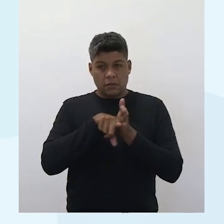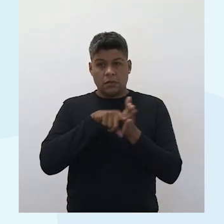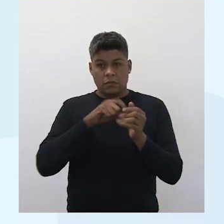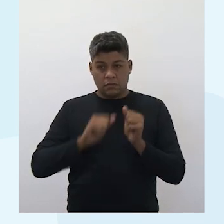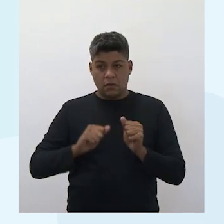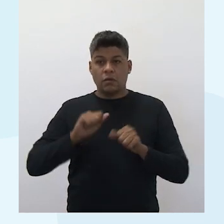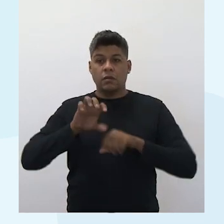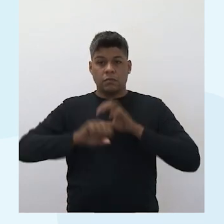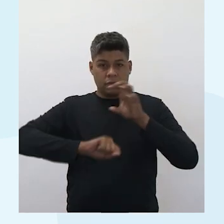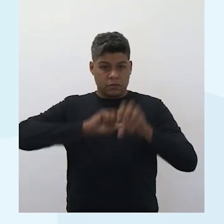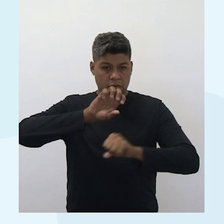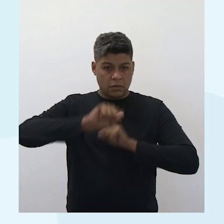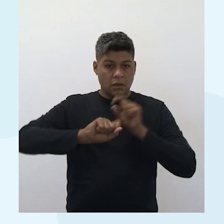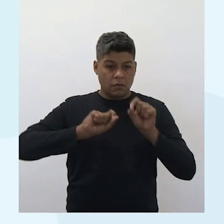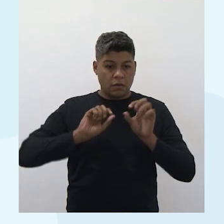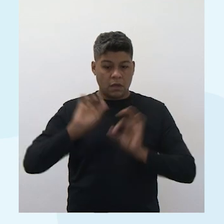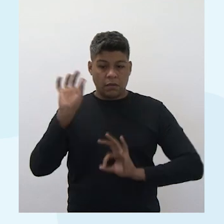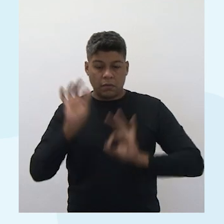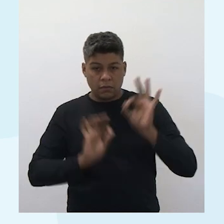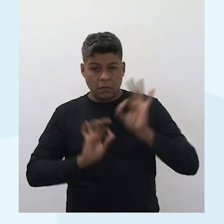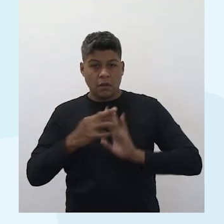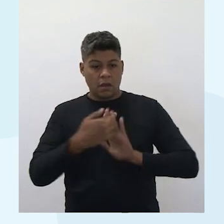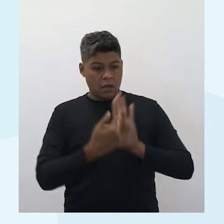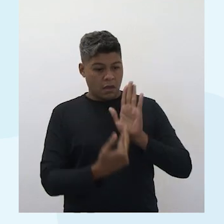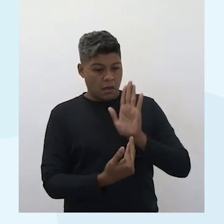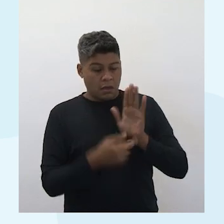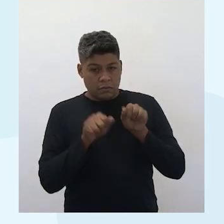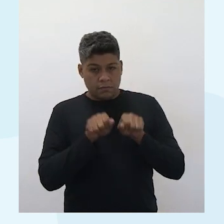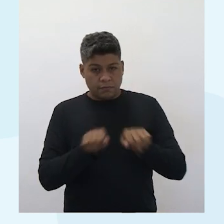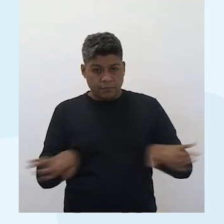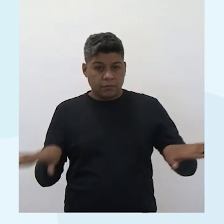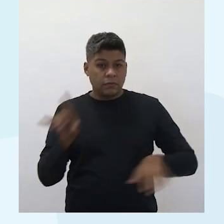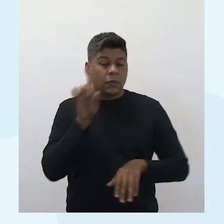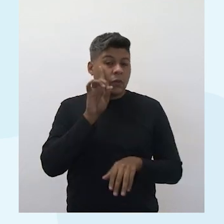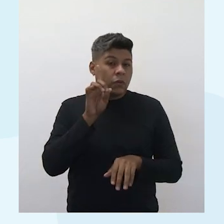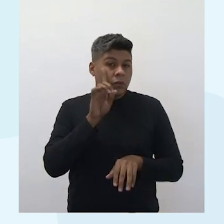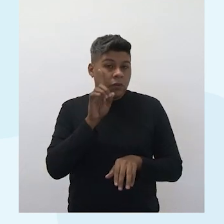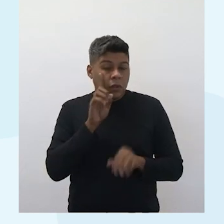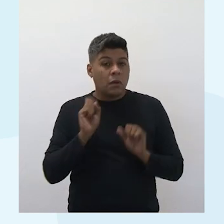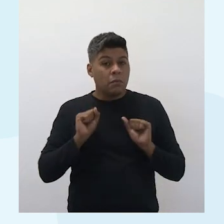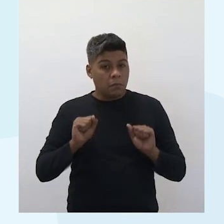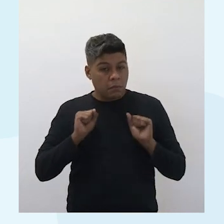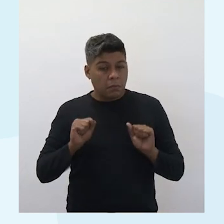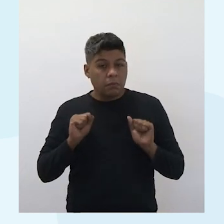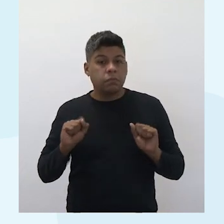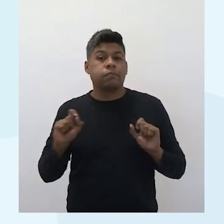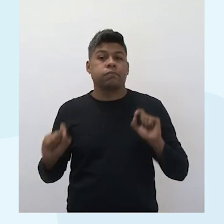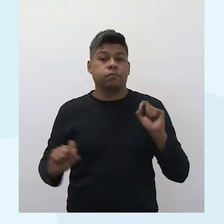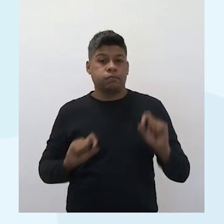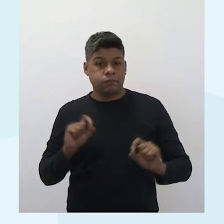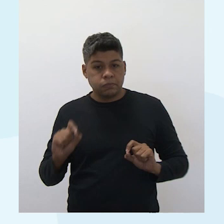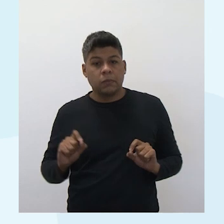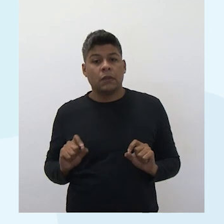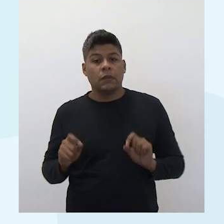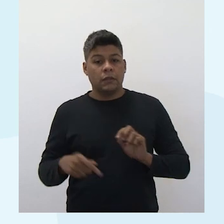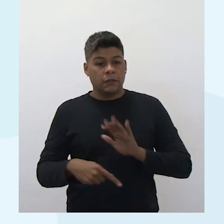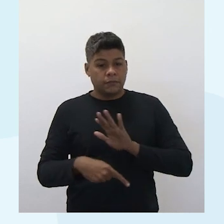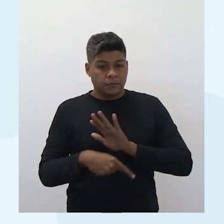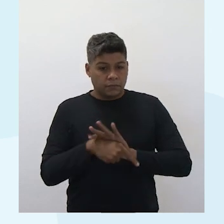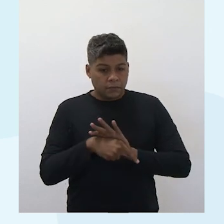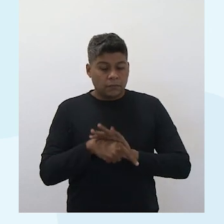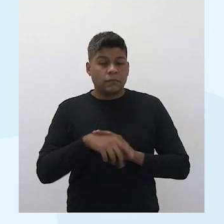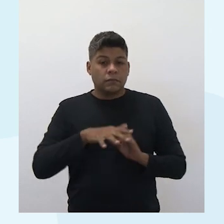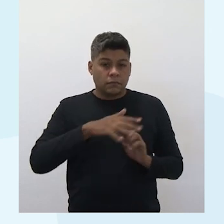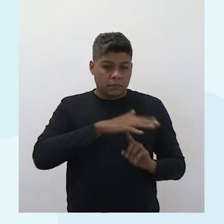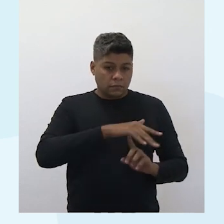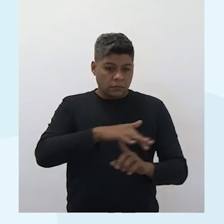buscar, também a elaboração de um manual de descarte de materiais do cotidiano, que possam discorrer essa questão do meio